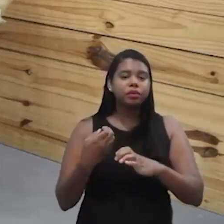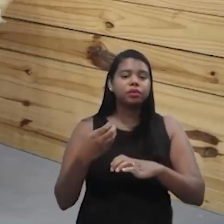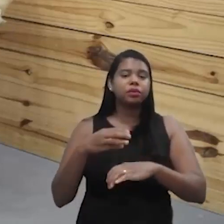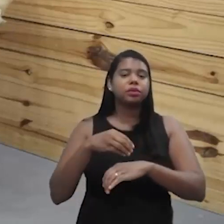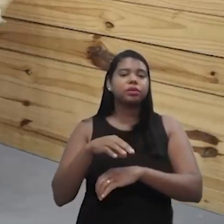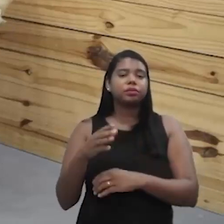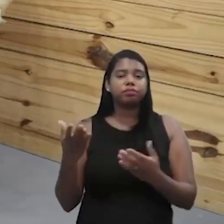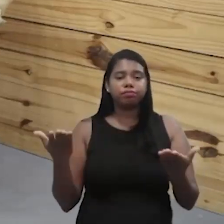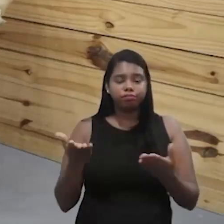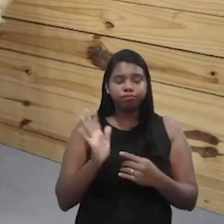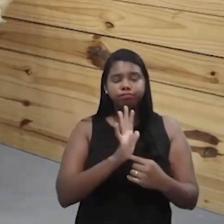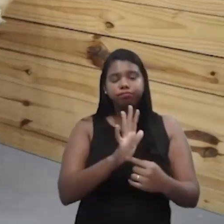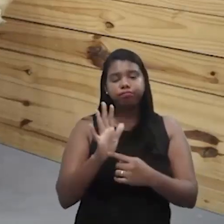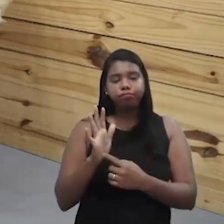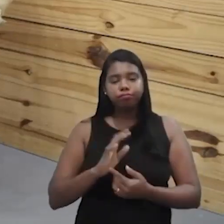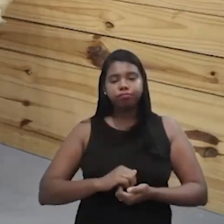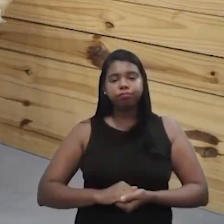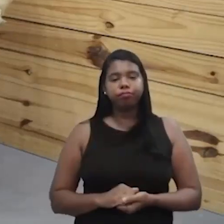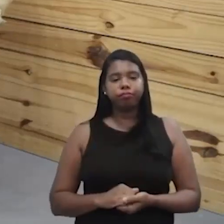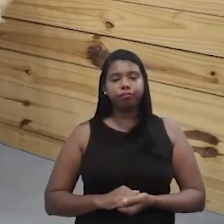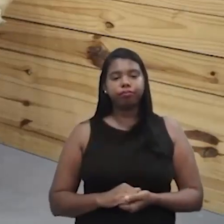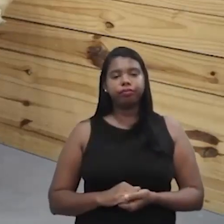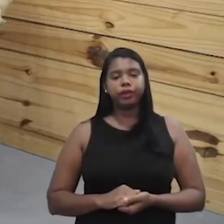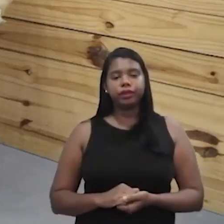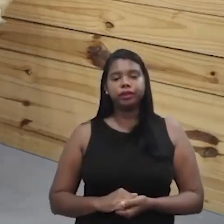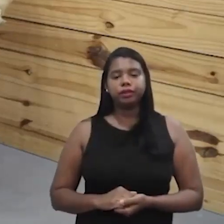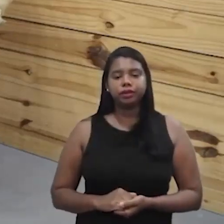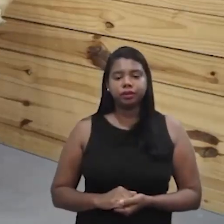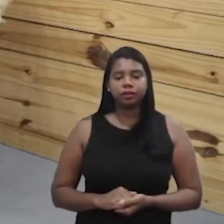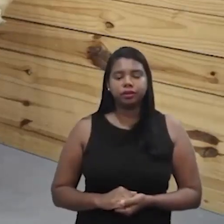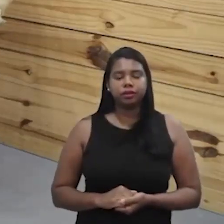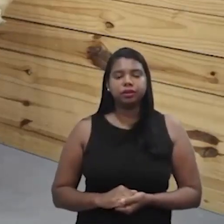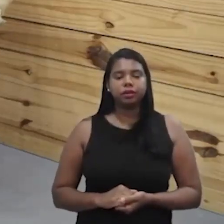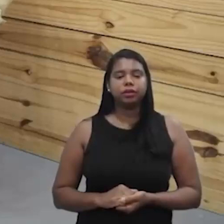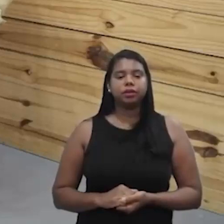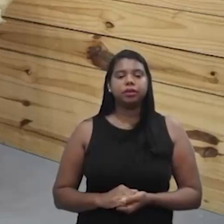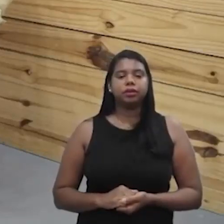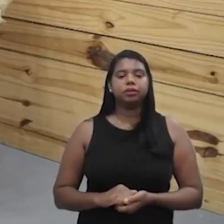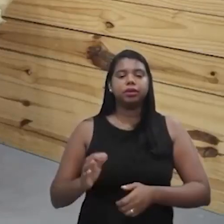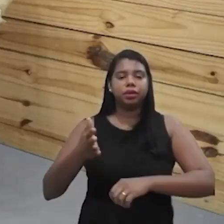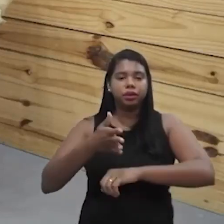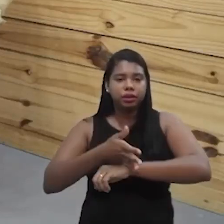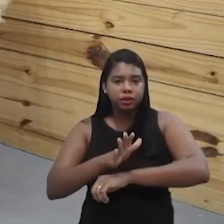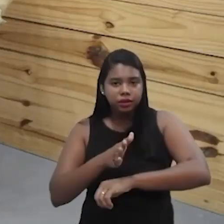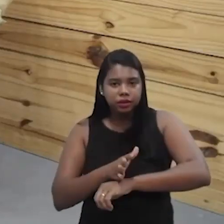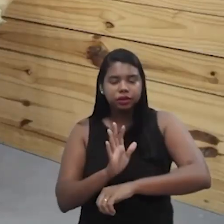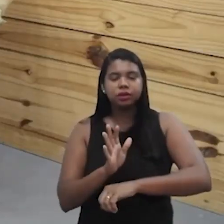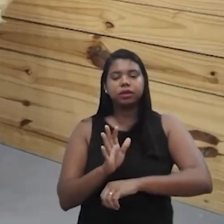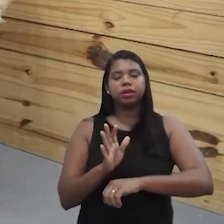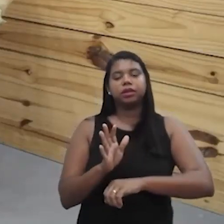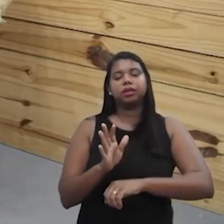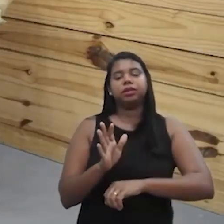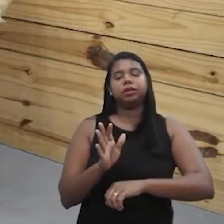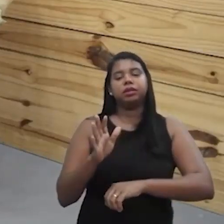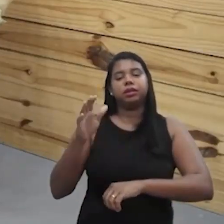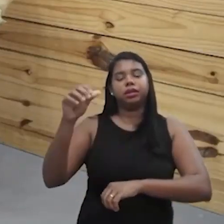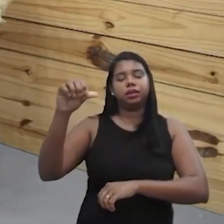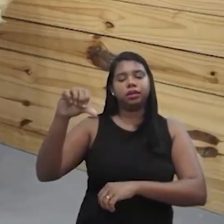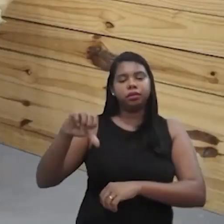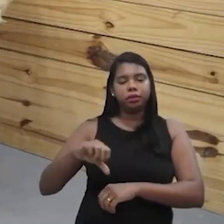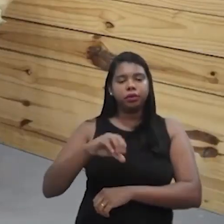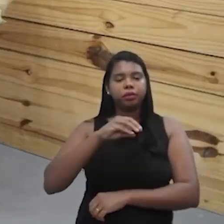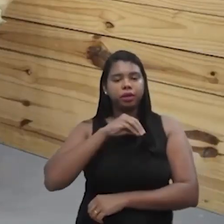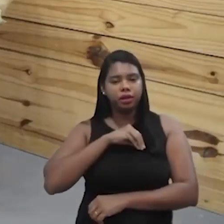pessoa não para exercer essa função, né, de engenheiro, mas de assistente ou de auxiliar, e aí cai um pouco mais